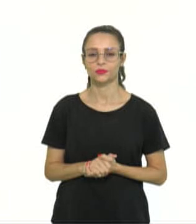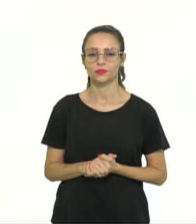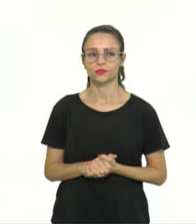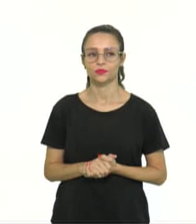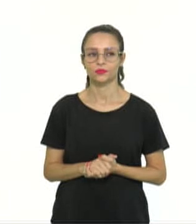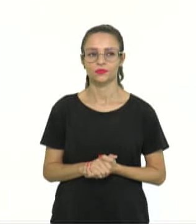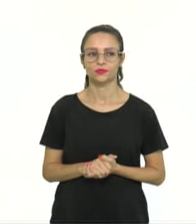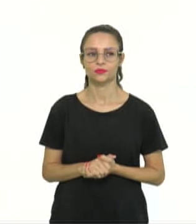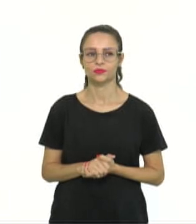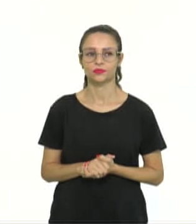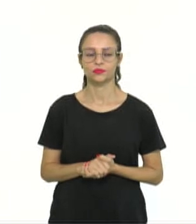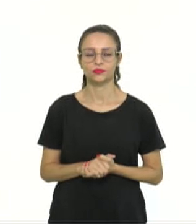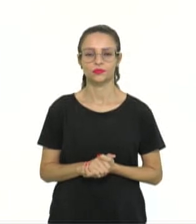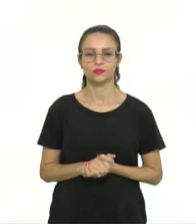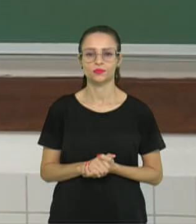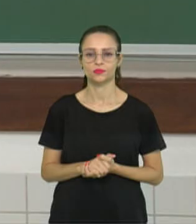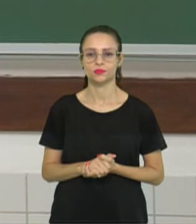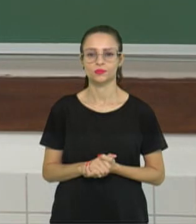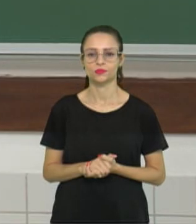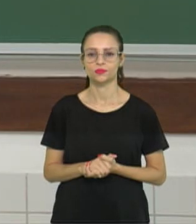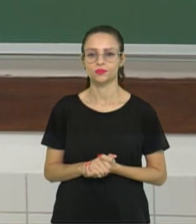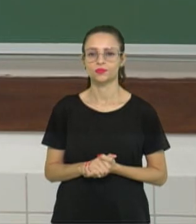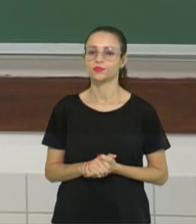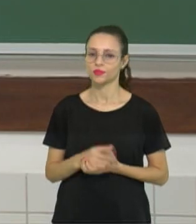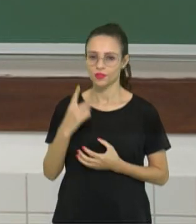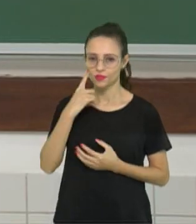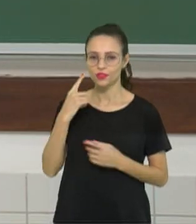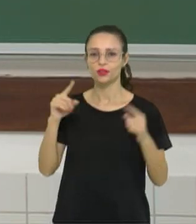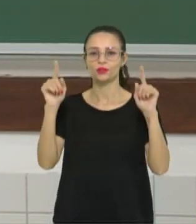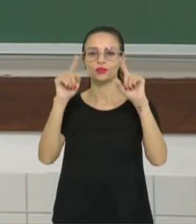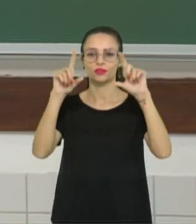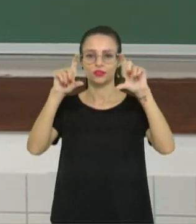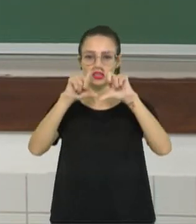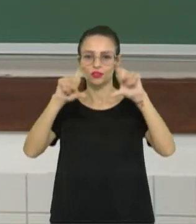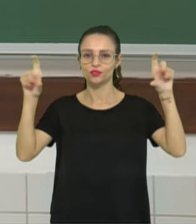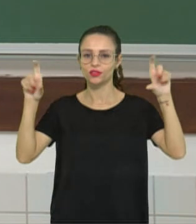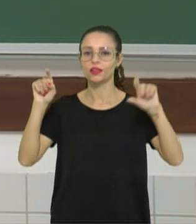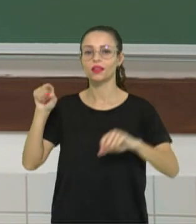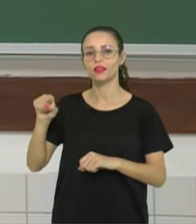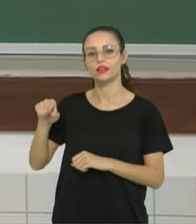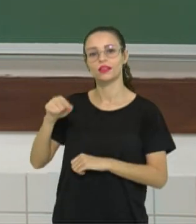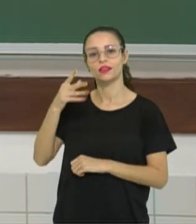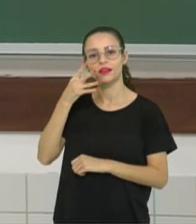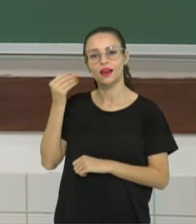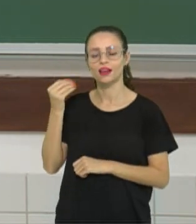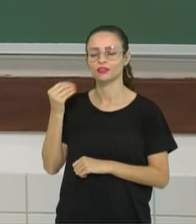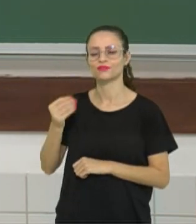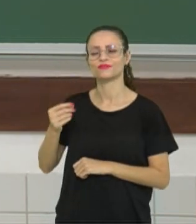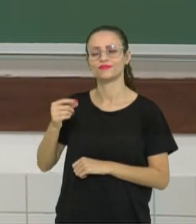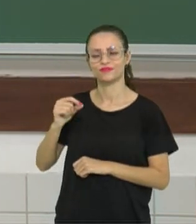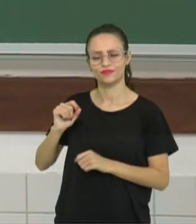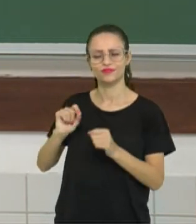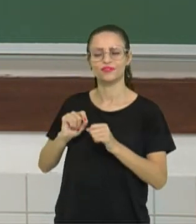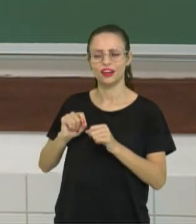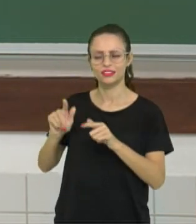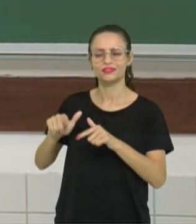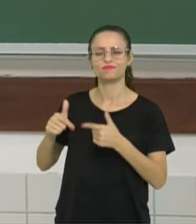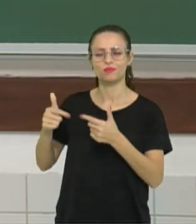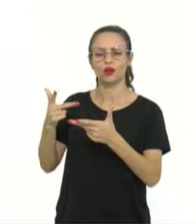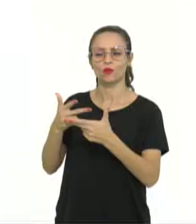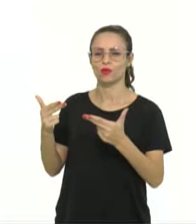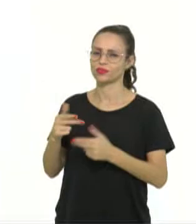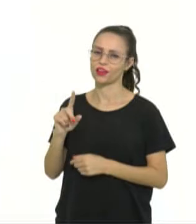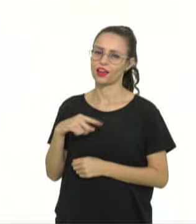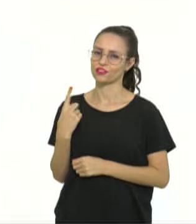some unexplained actions. Né? Como a gente viu na nossa tirinha, ele tem algumas ações inesperadas. E na segunda